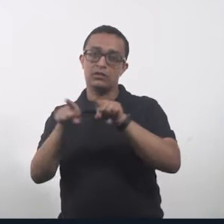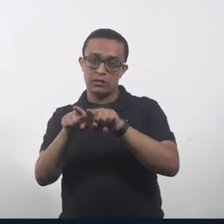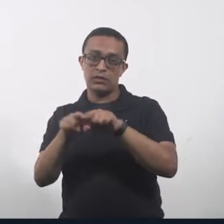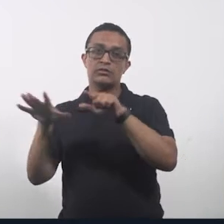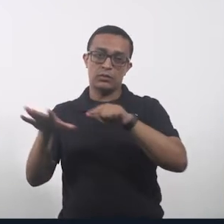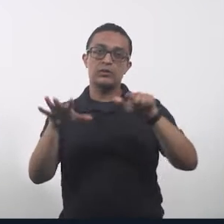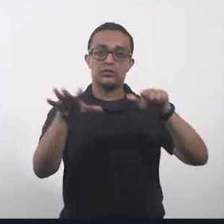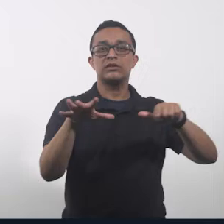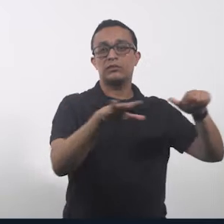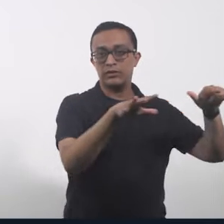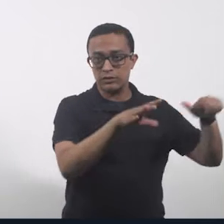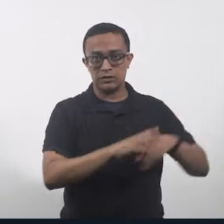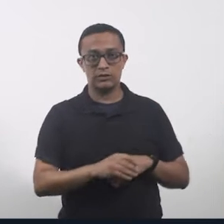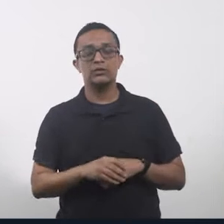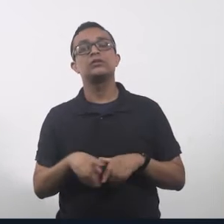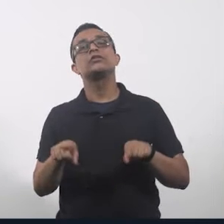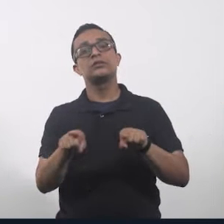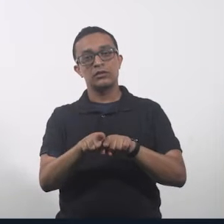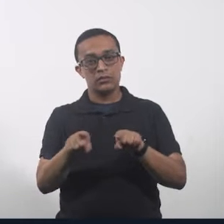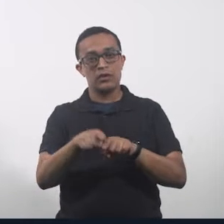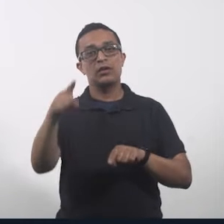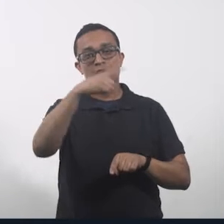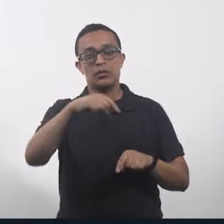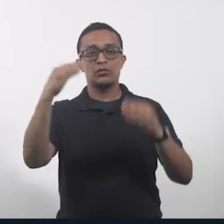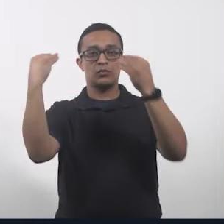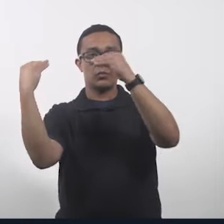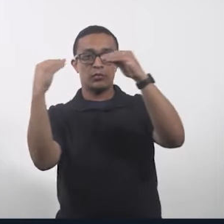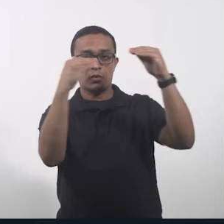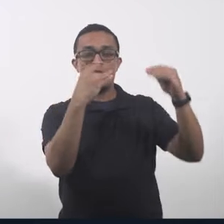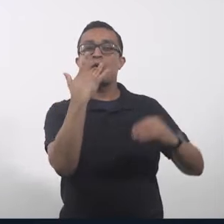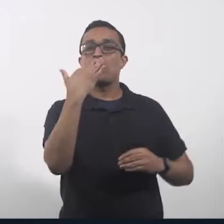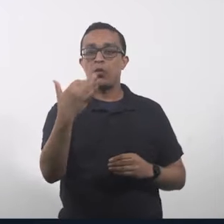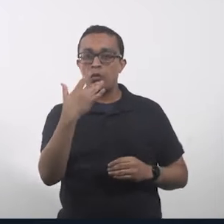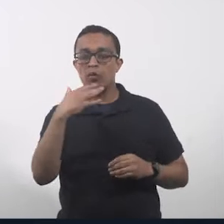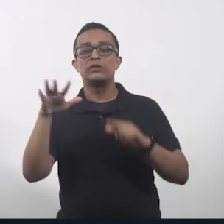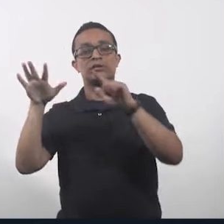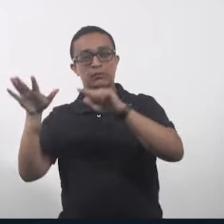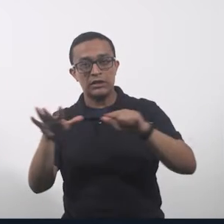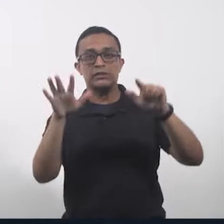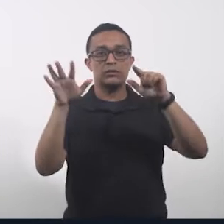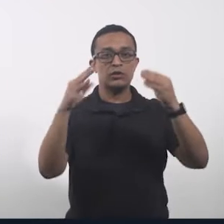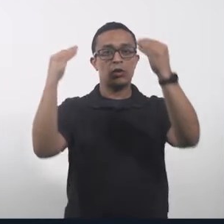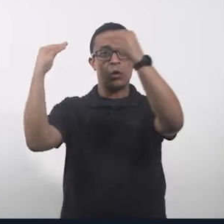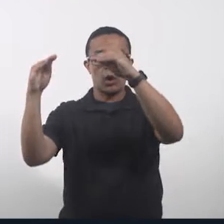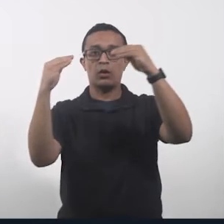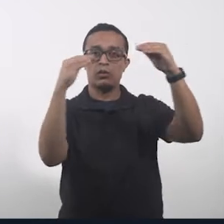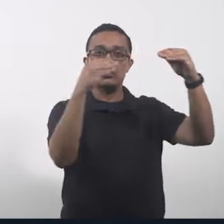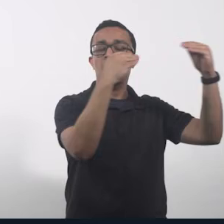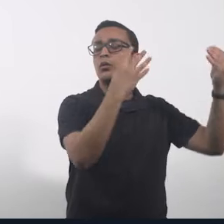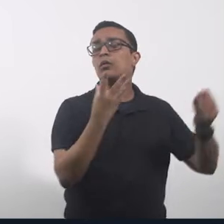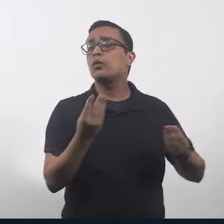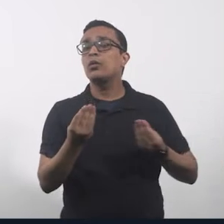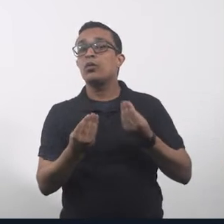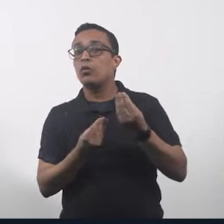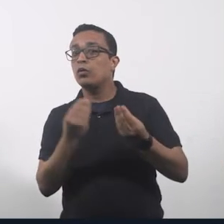epidemiológica, e da mesma forma, nós marcamos aí, né, por cores, em cada semana epidemiológica, como que foi